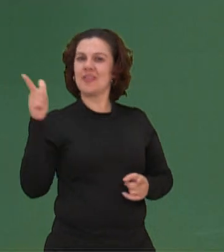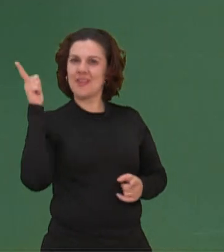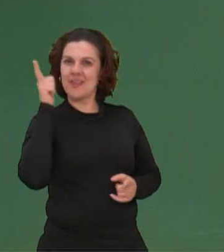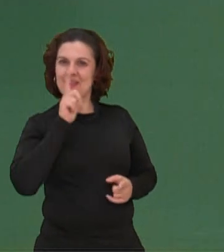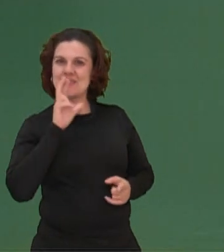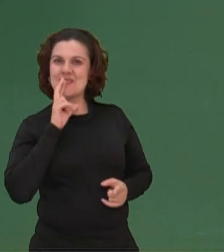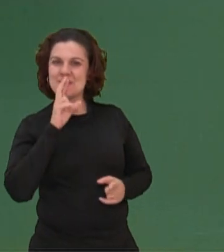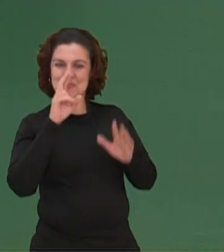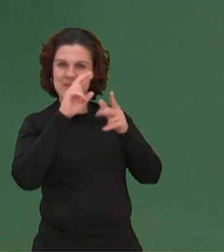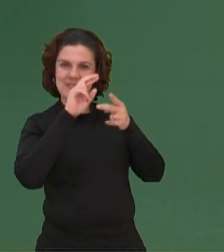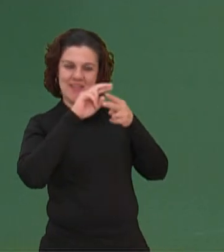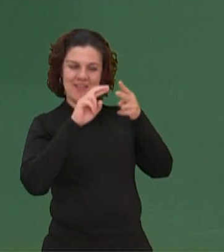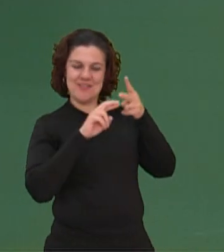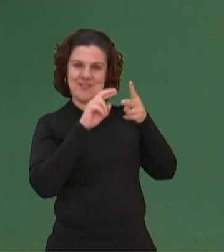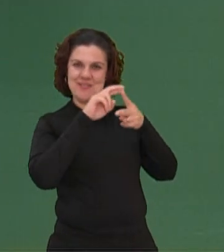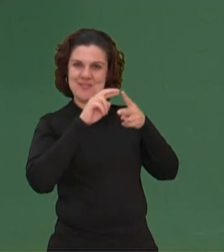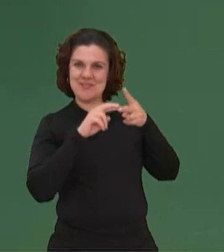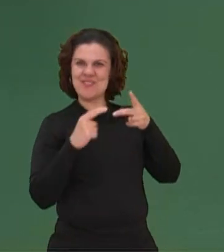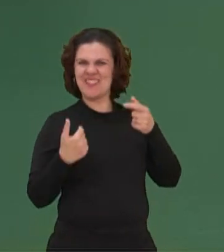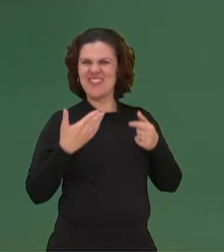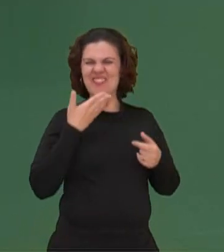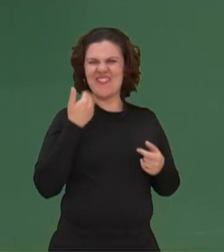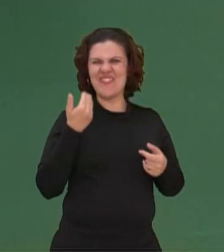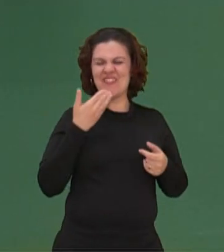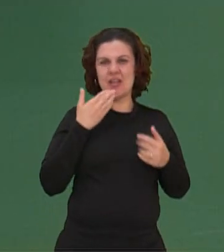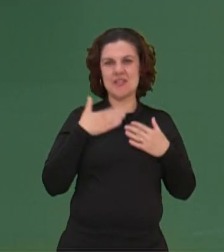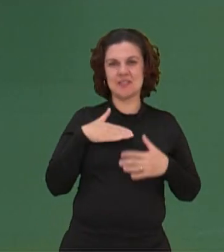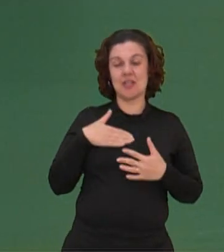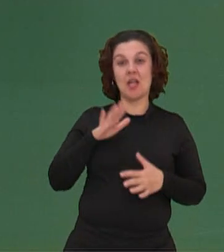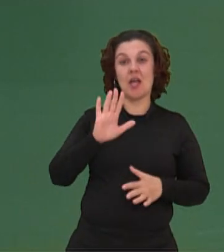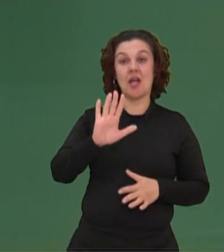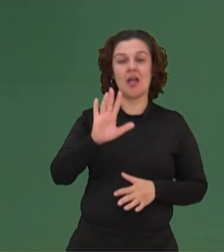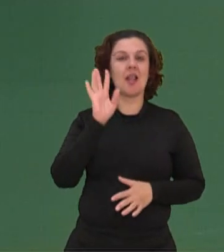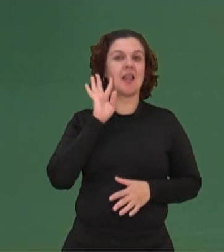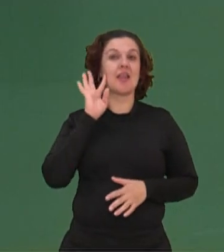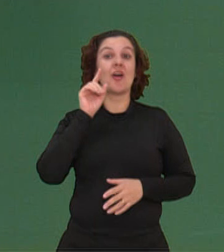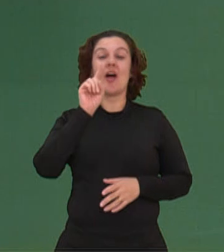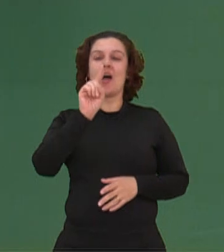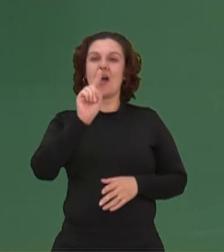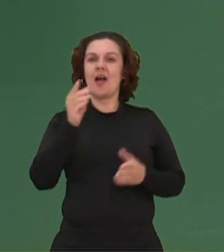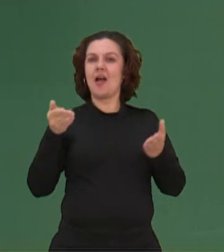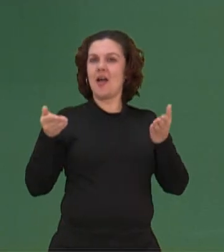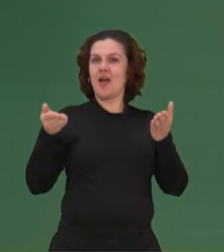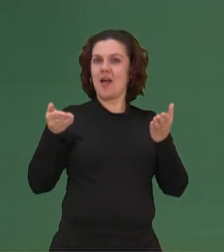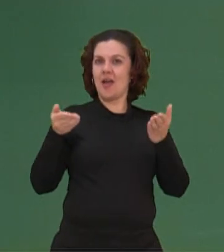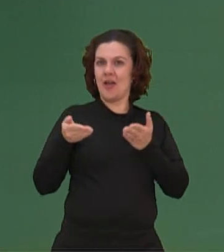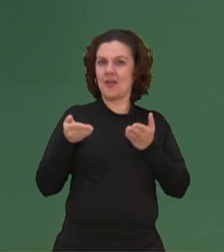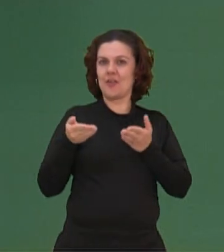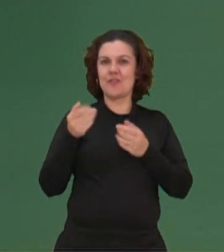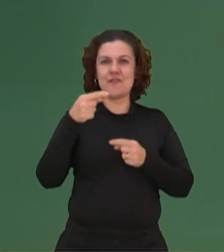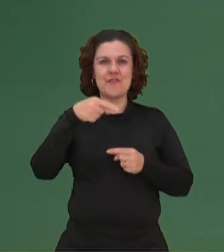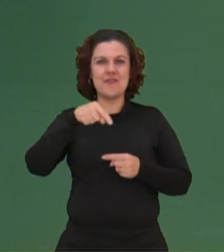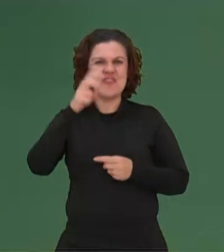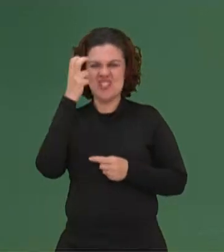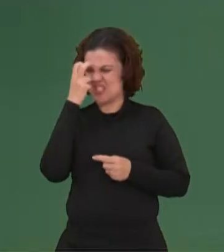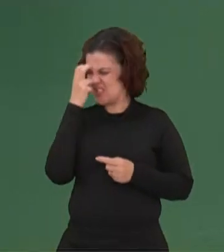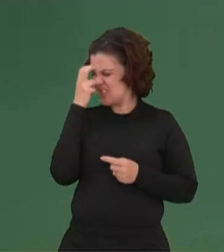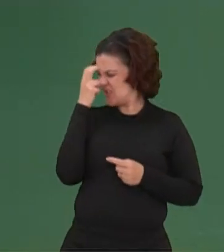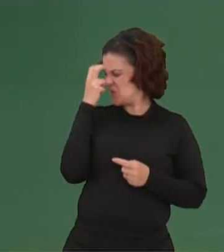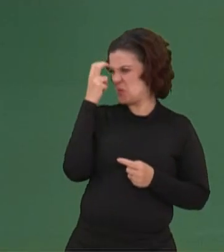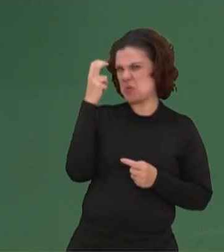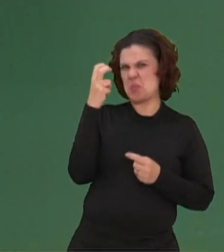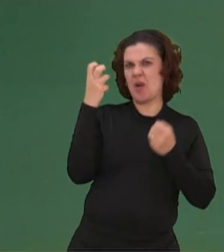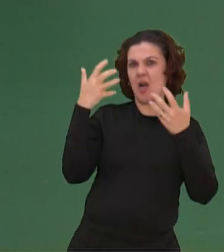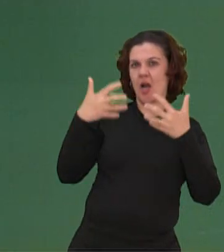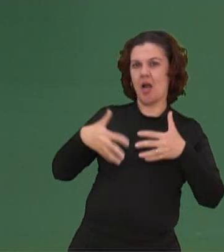Conseguiu responder as duas perguntas? Muito fáceis? Muito tranquilo? Legal! Agora, vamos ver daquele aluno super esperto, aquele aluno